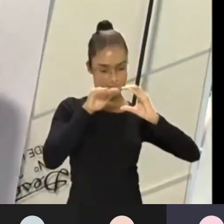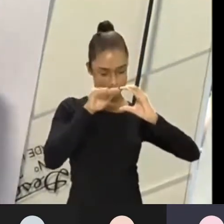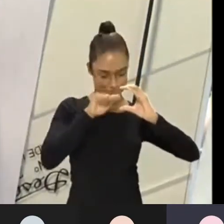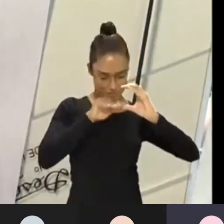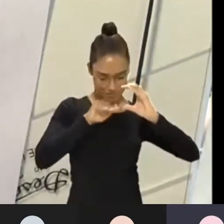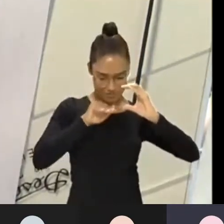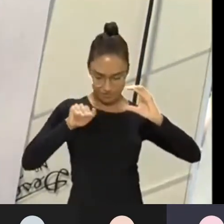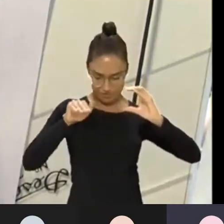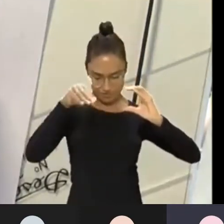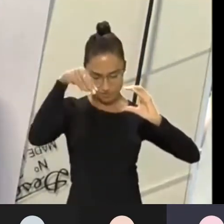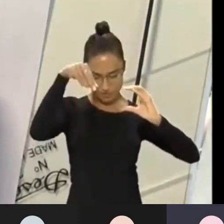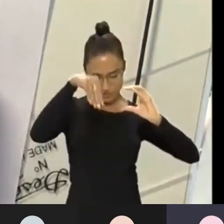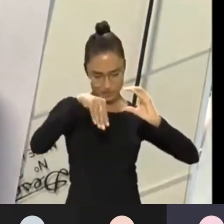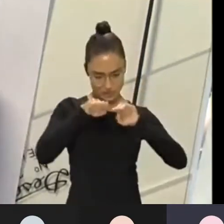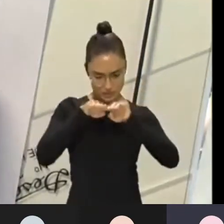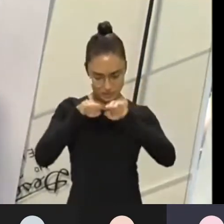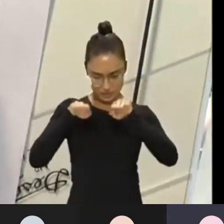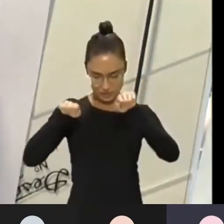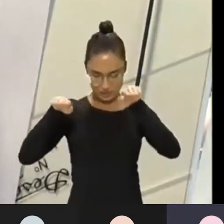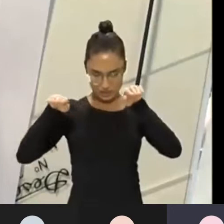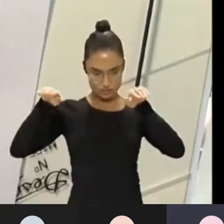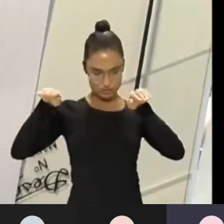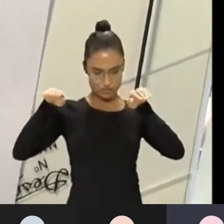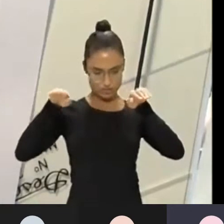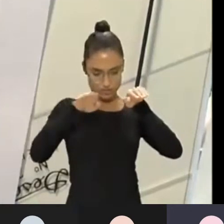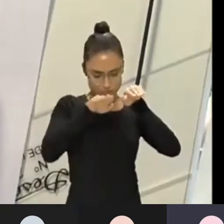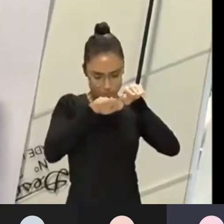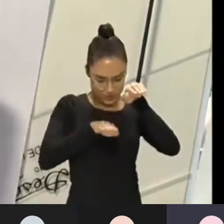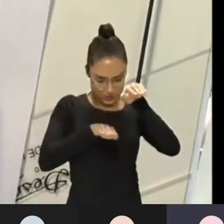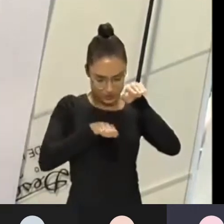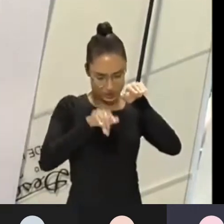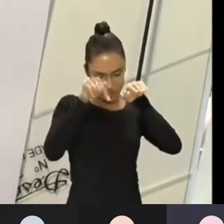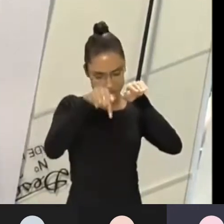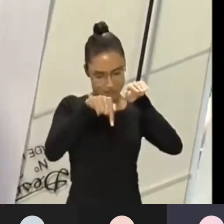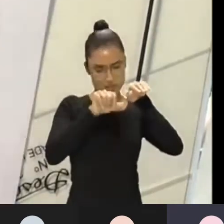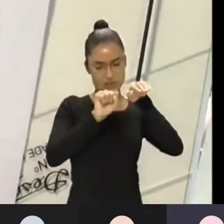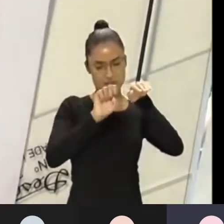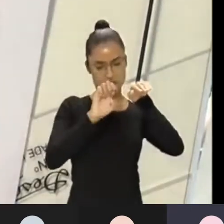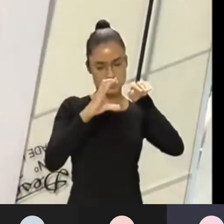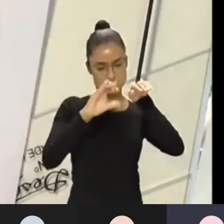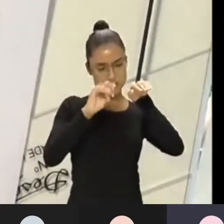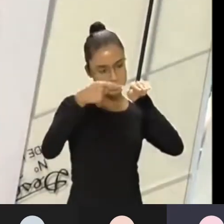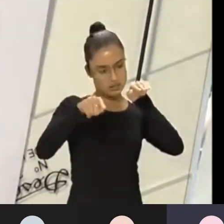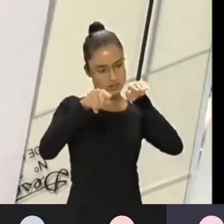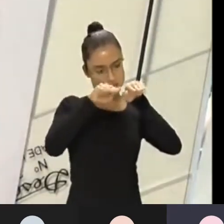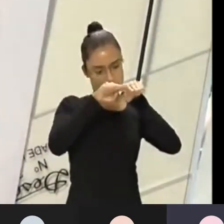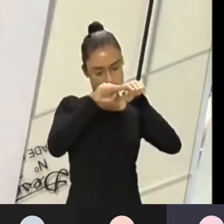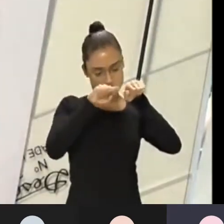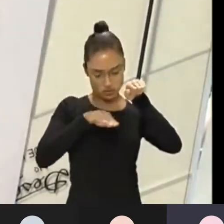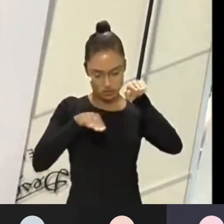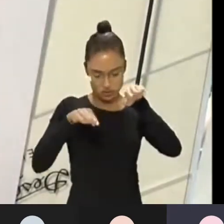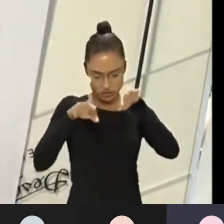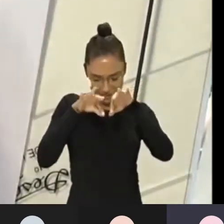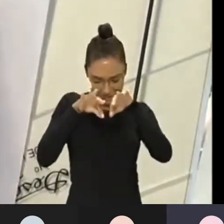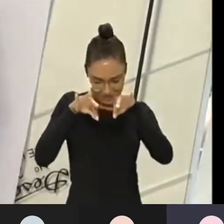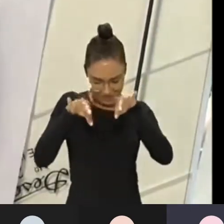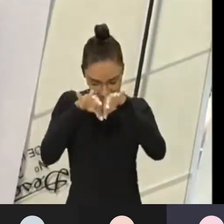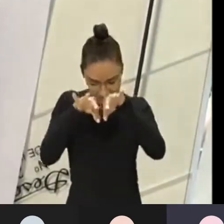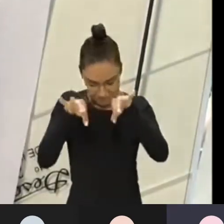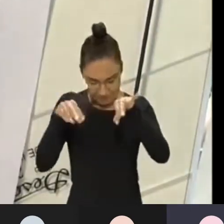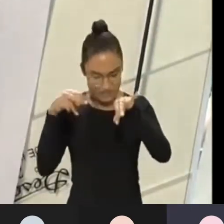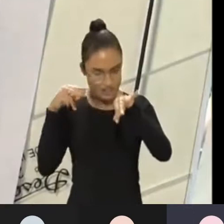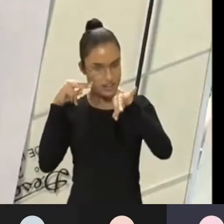tem essa secção. Então, esse tracejado que aparece lá, ó, representa essas linhas internas. E tem